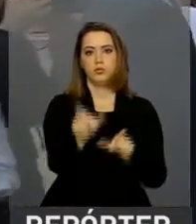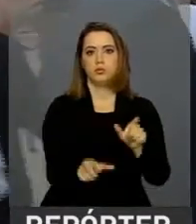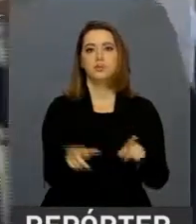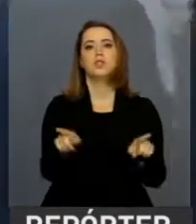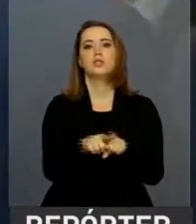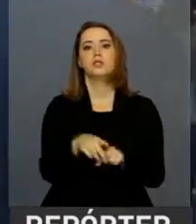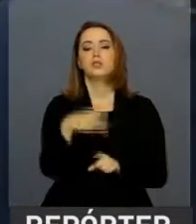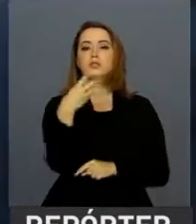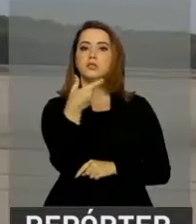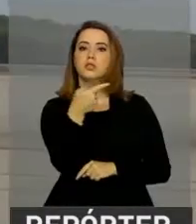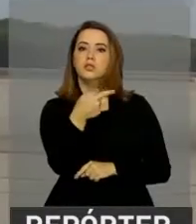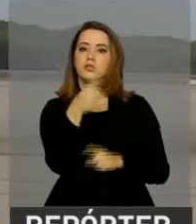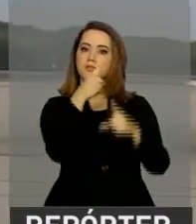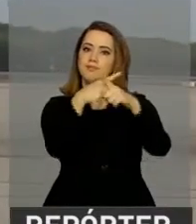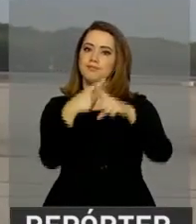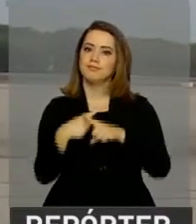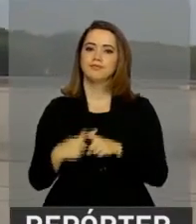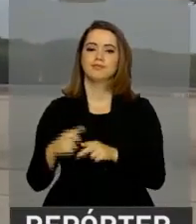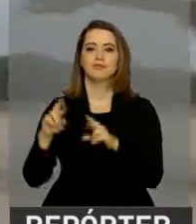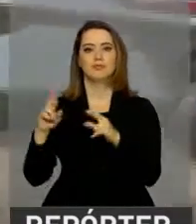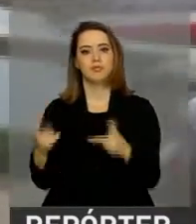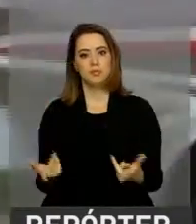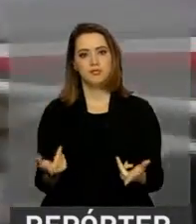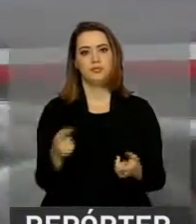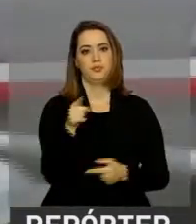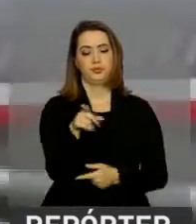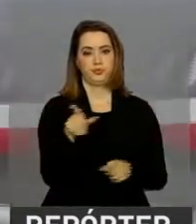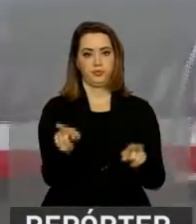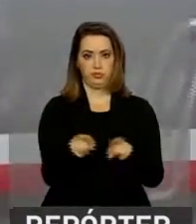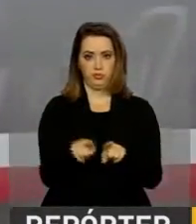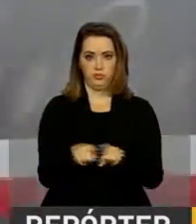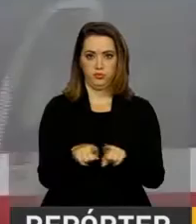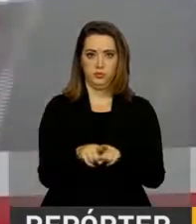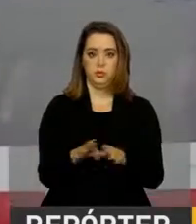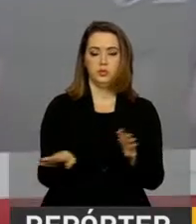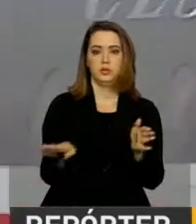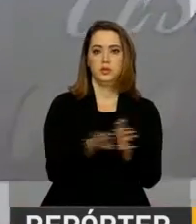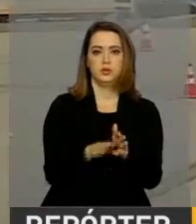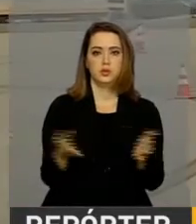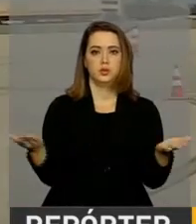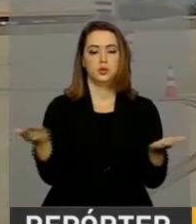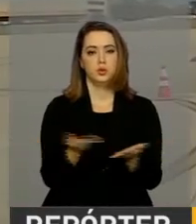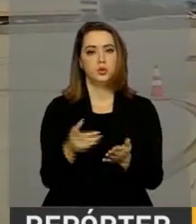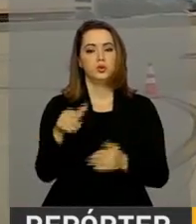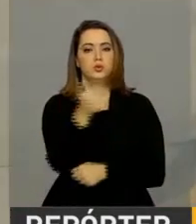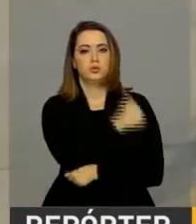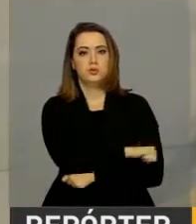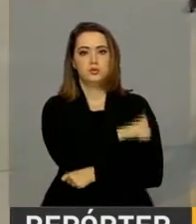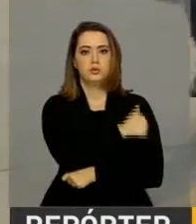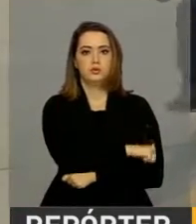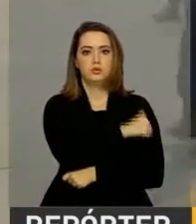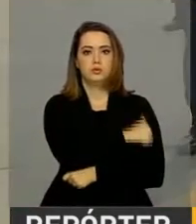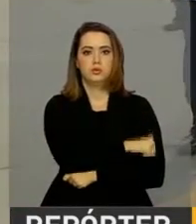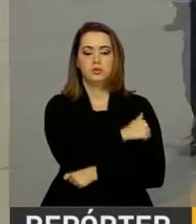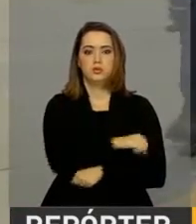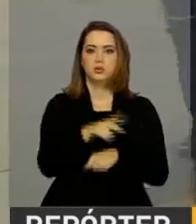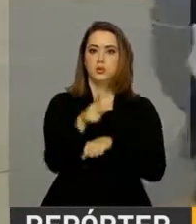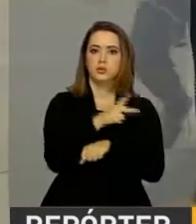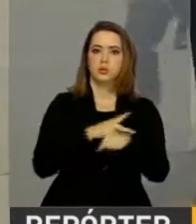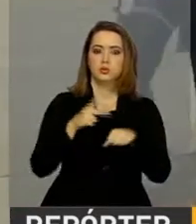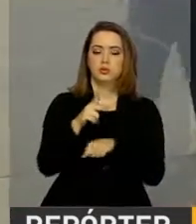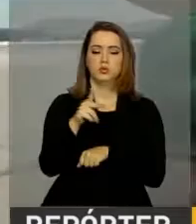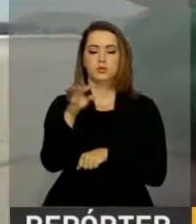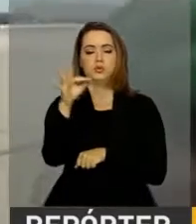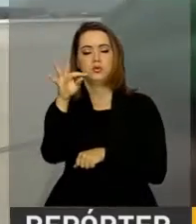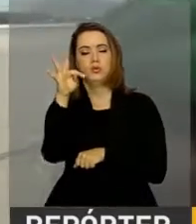37 modalidades. Quem também chegou hoje ao Rio de Janeiro foi o presidente da República Tcheca, Miloš Zeman. A delegação